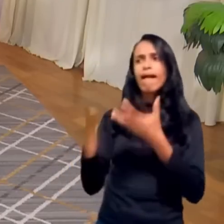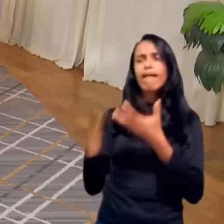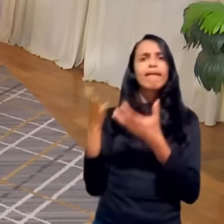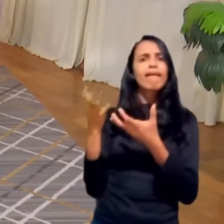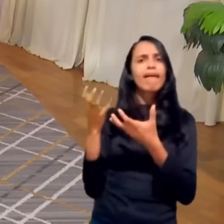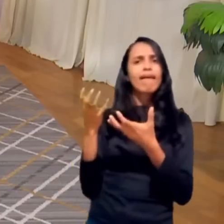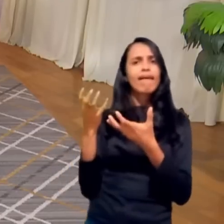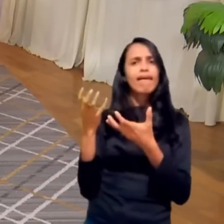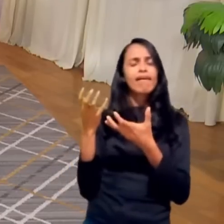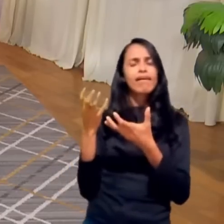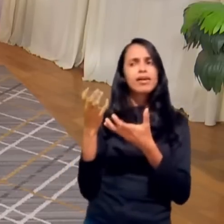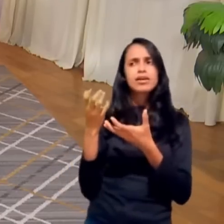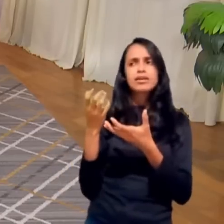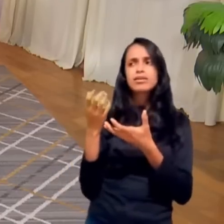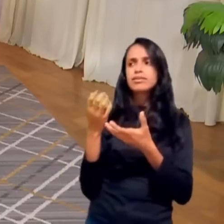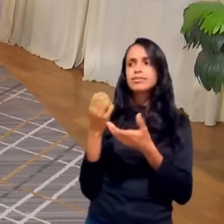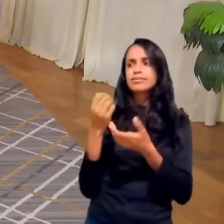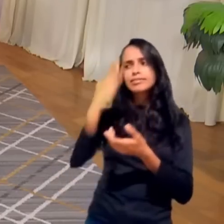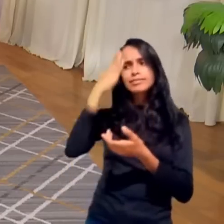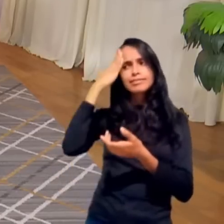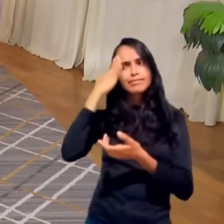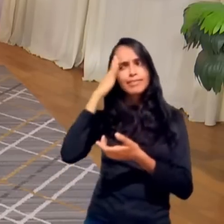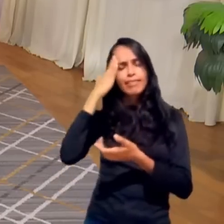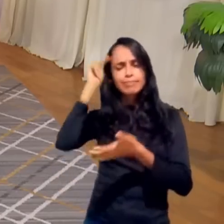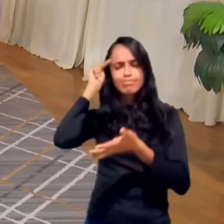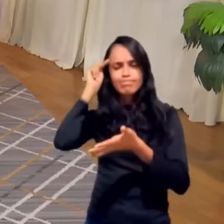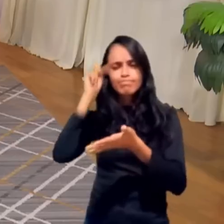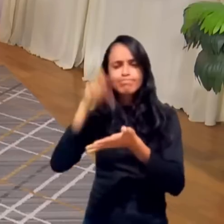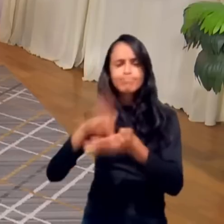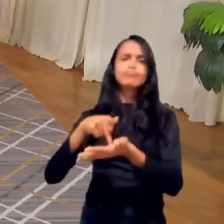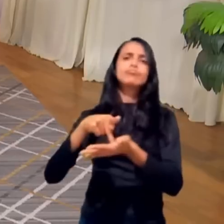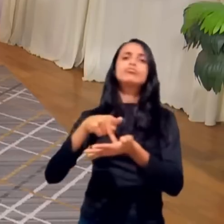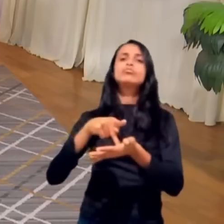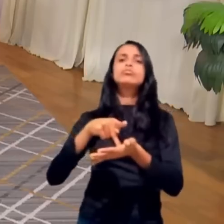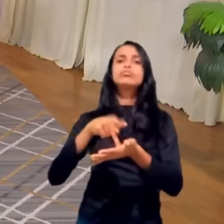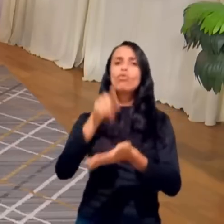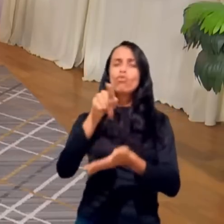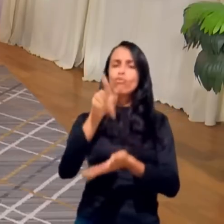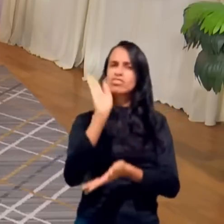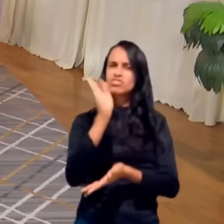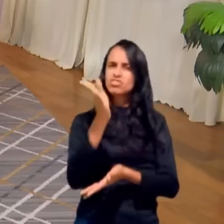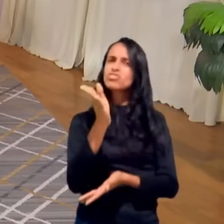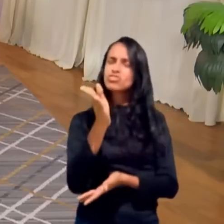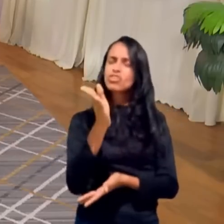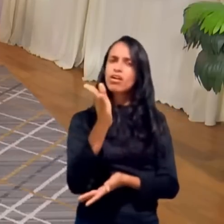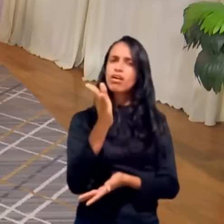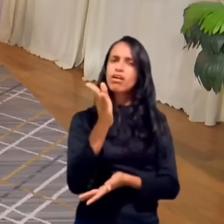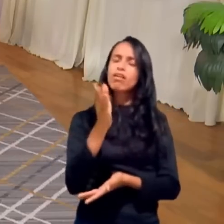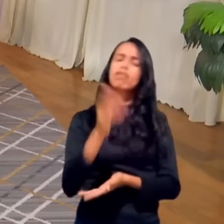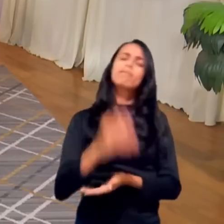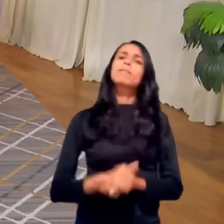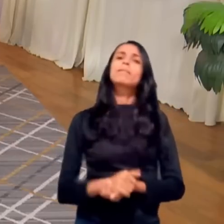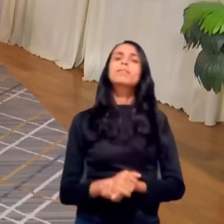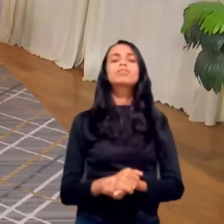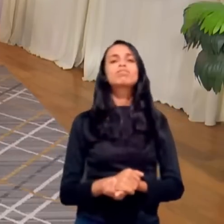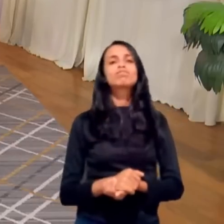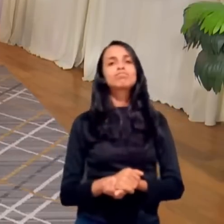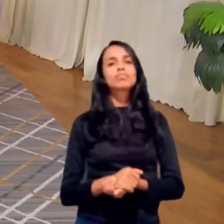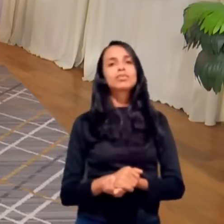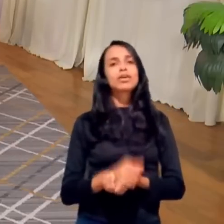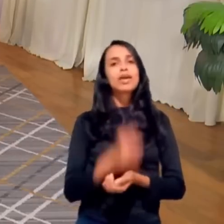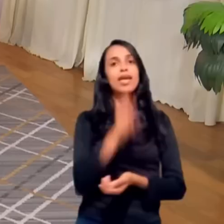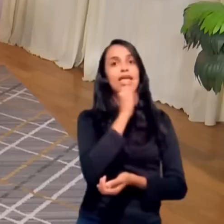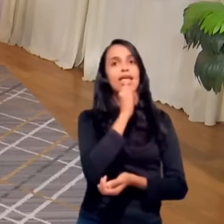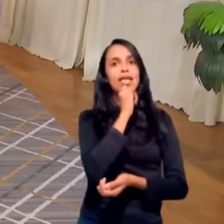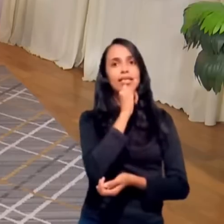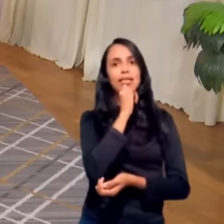veracidade, não é mesmo? Talvez você já passou por essa questão quando algum guarda, algum